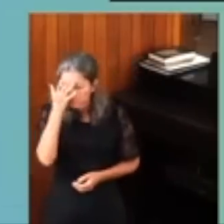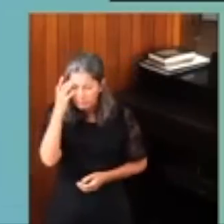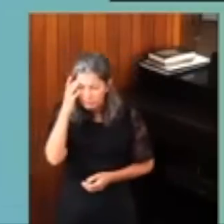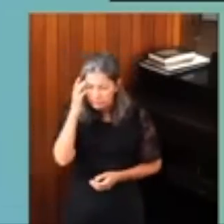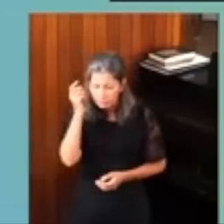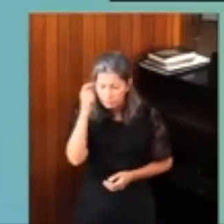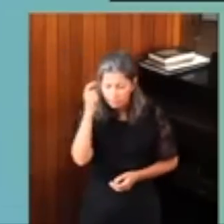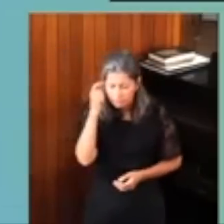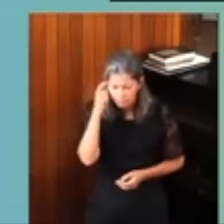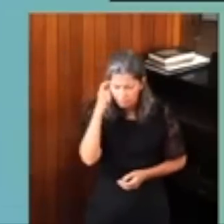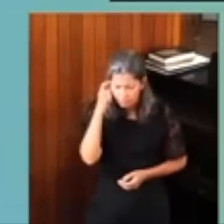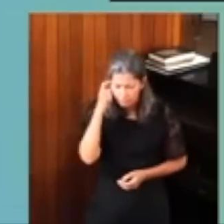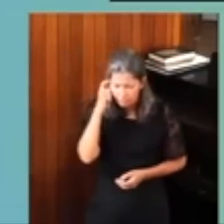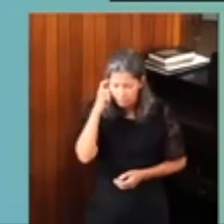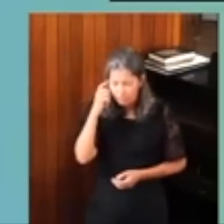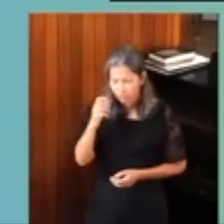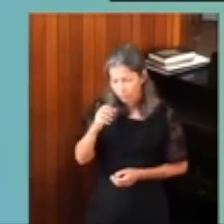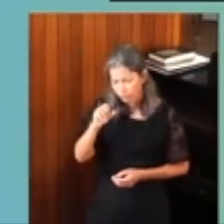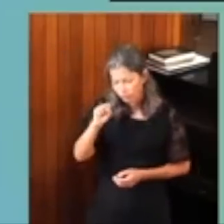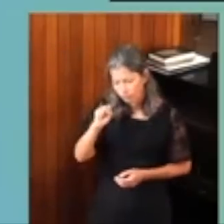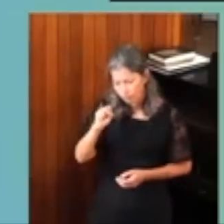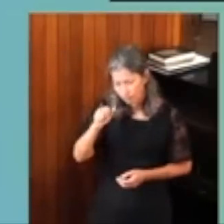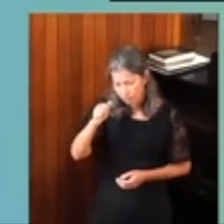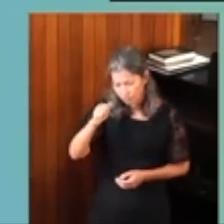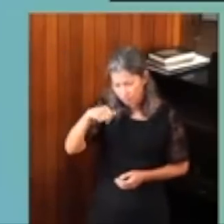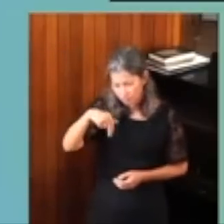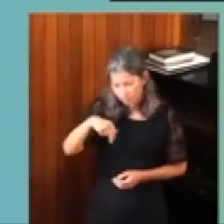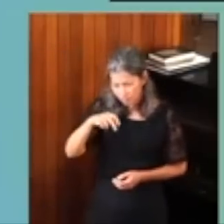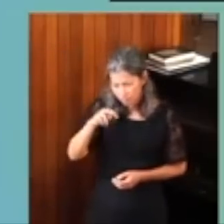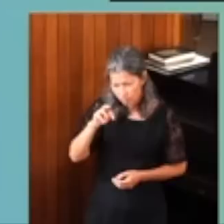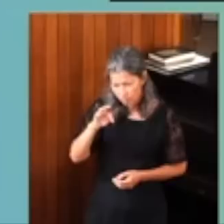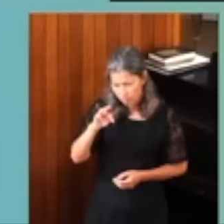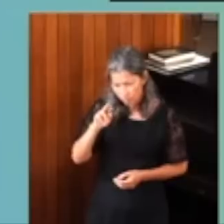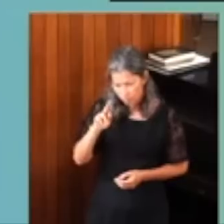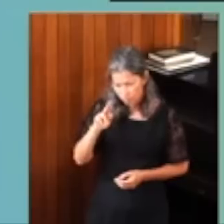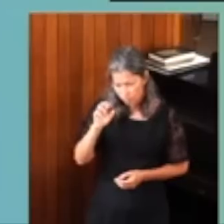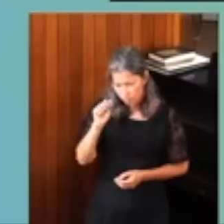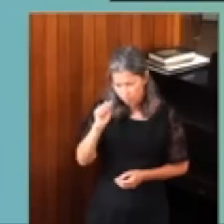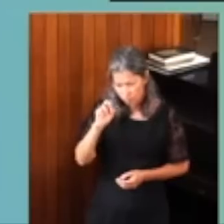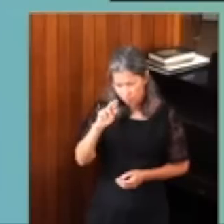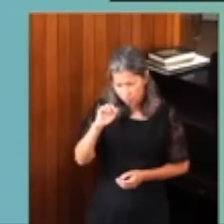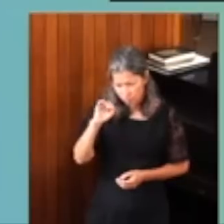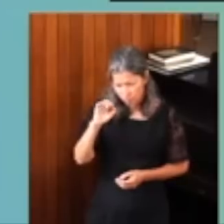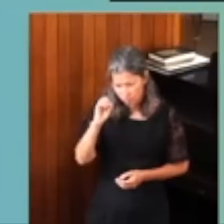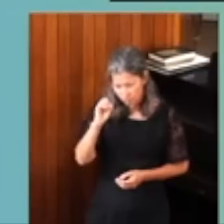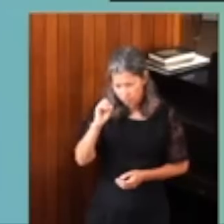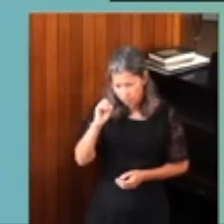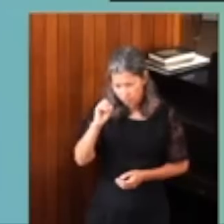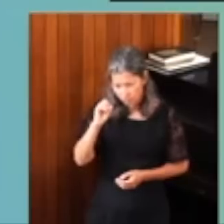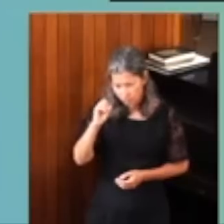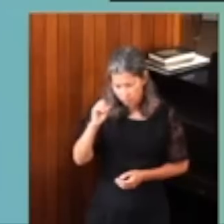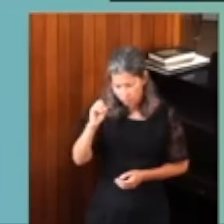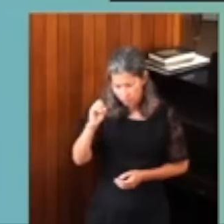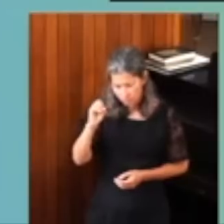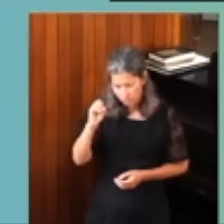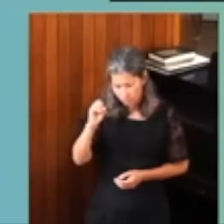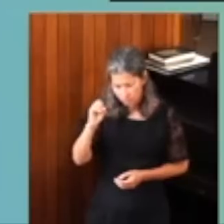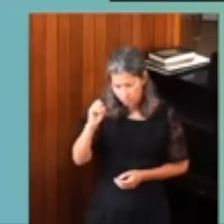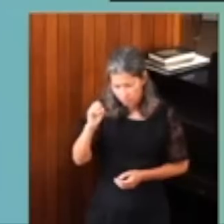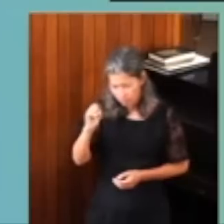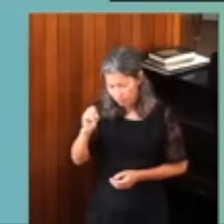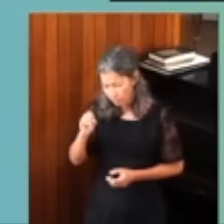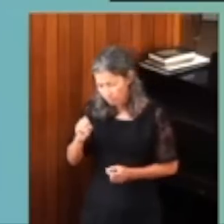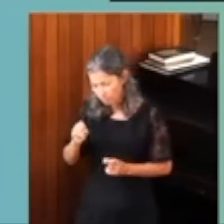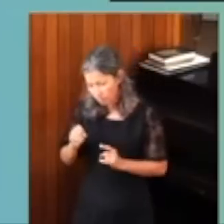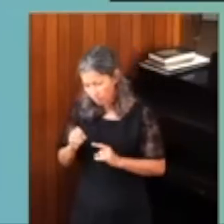Eles não tinham a compreensão que nós temos da doutrina do santuário. Que no livro de Hebreus, que em outros textos da Bíblia,